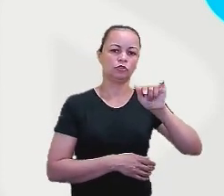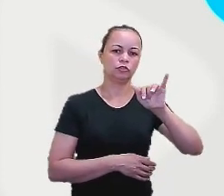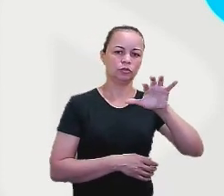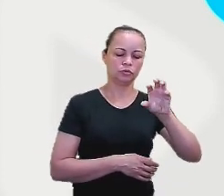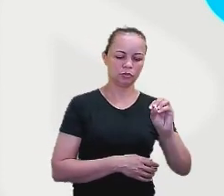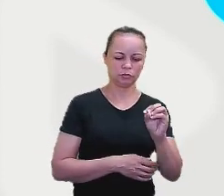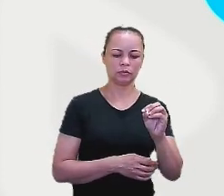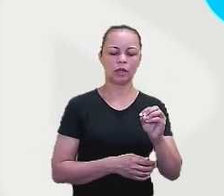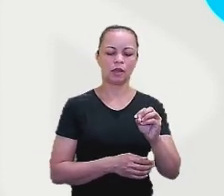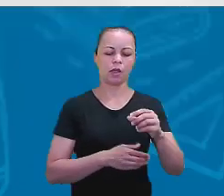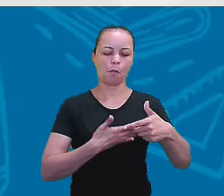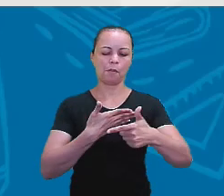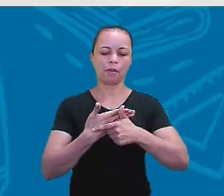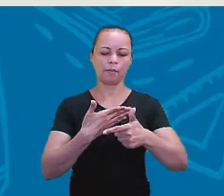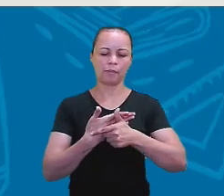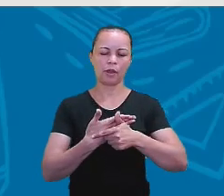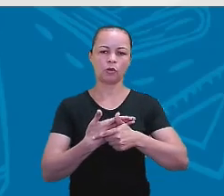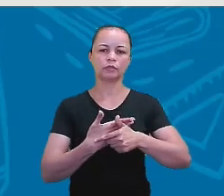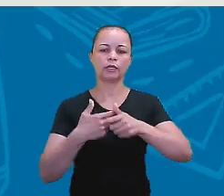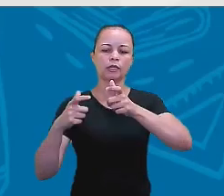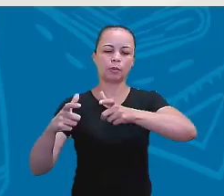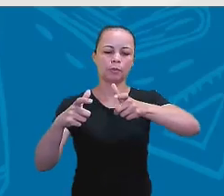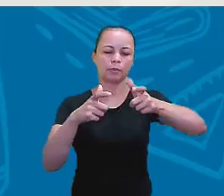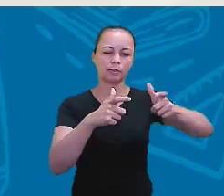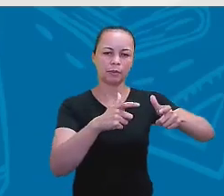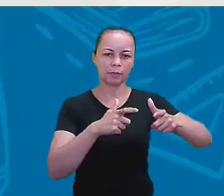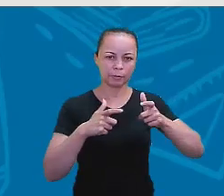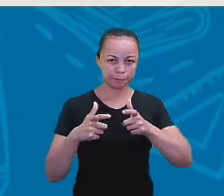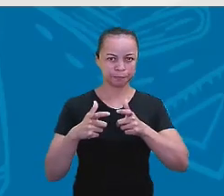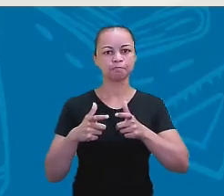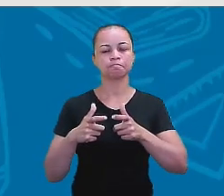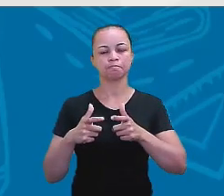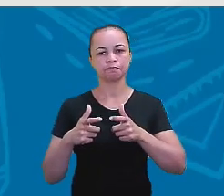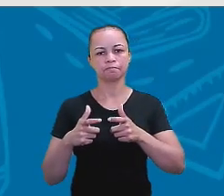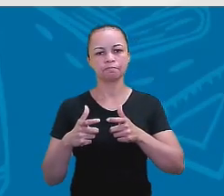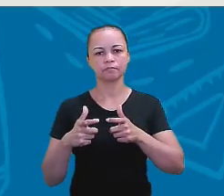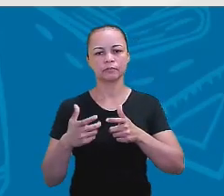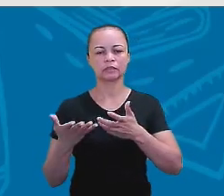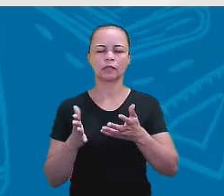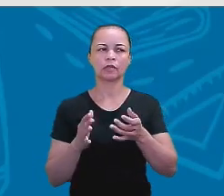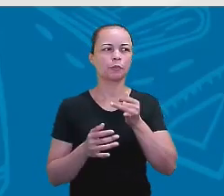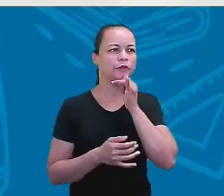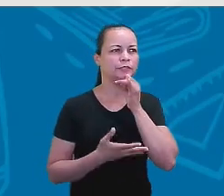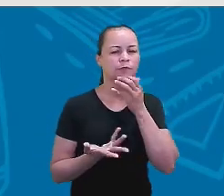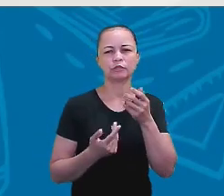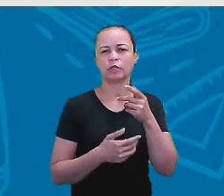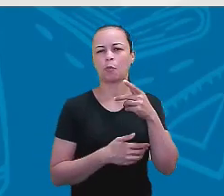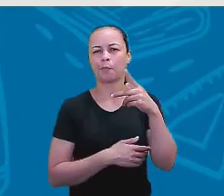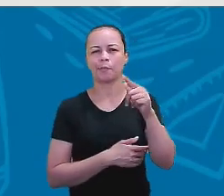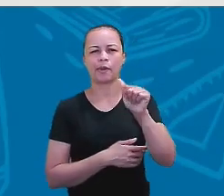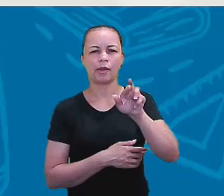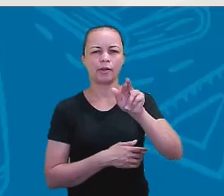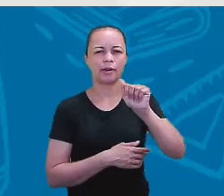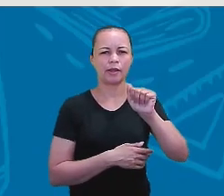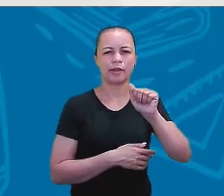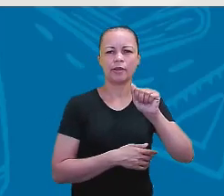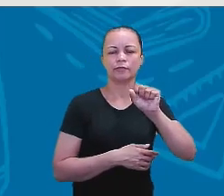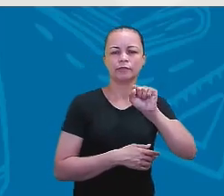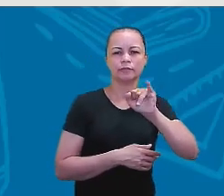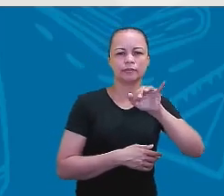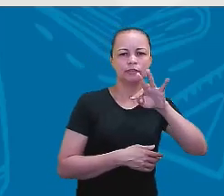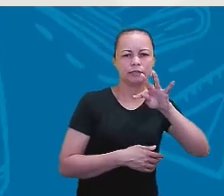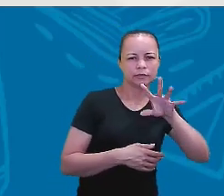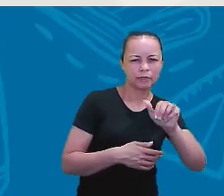espécie no ambiente. Volta aqui comigo. Se uma espécie naquele ambiente ele é um parasita, se ele é um predador, se ele tem